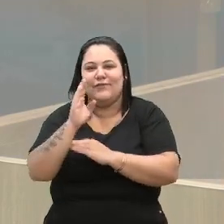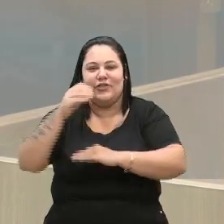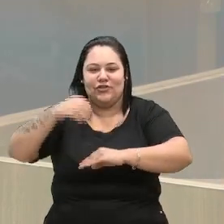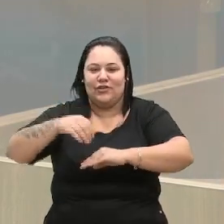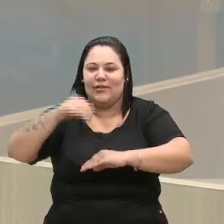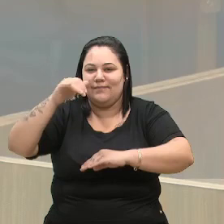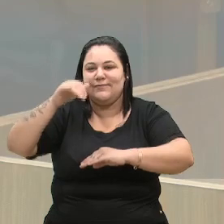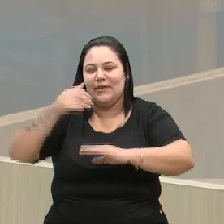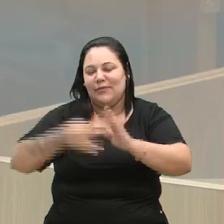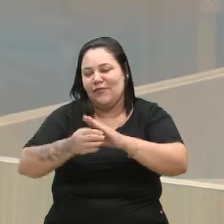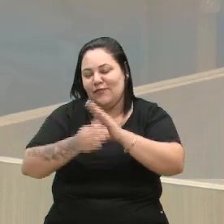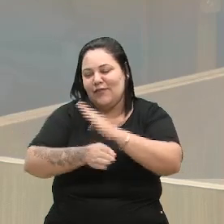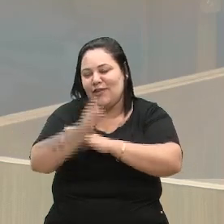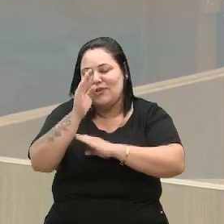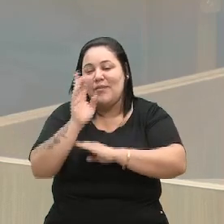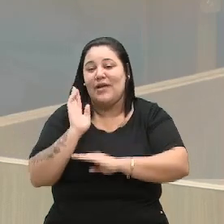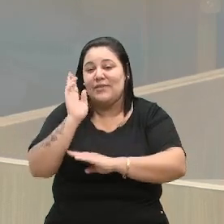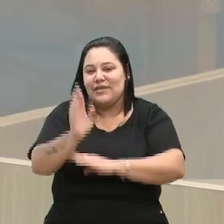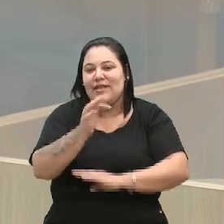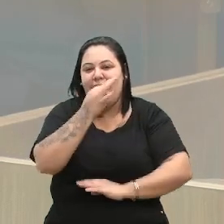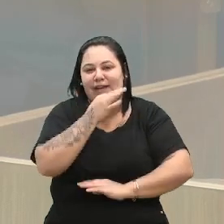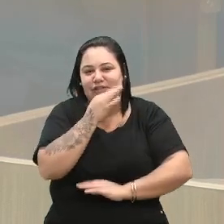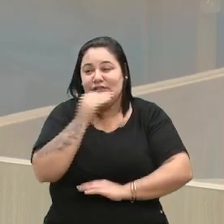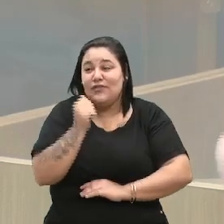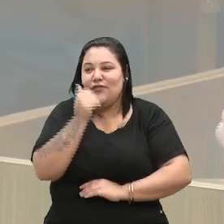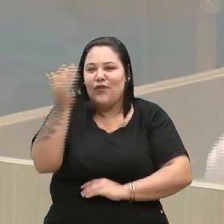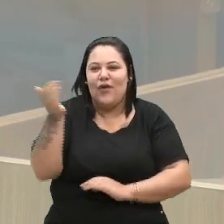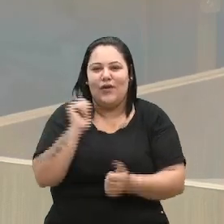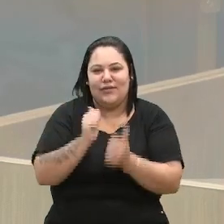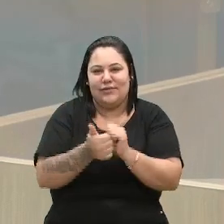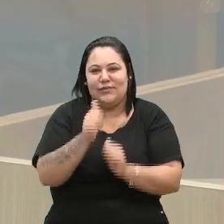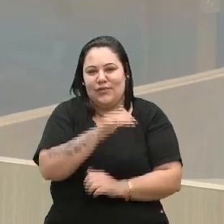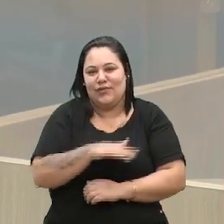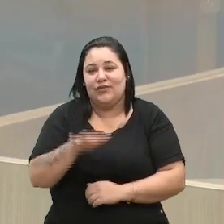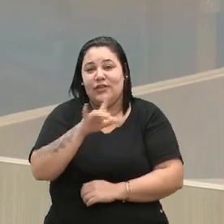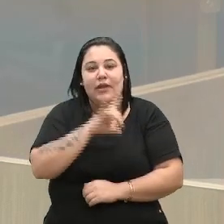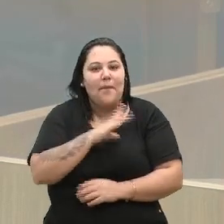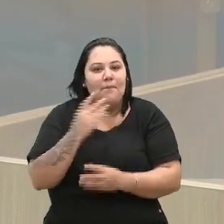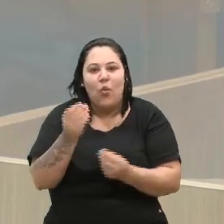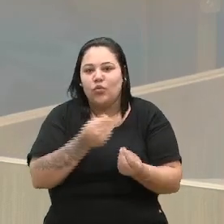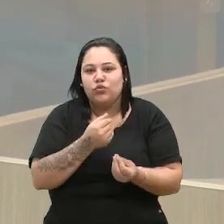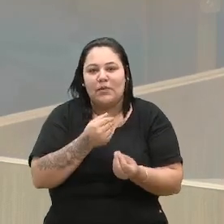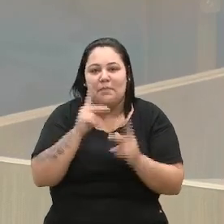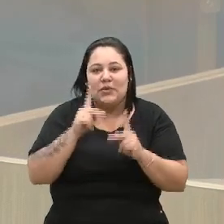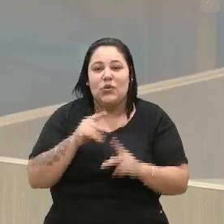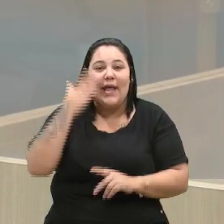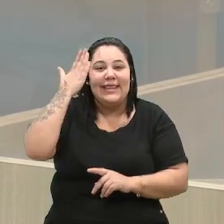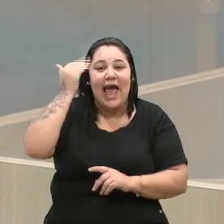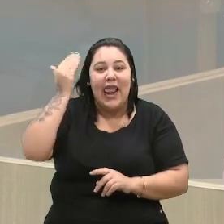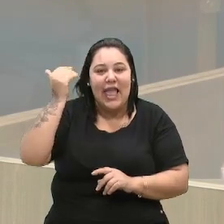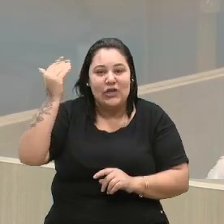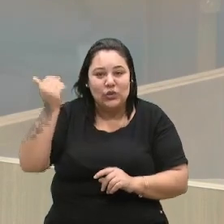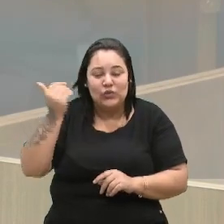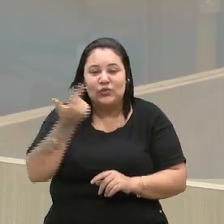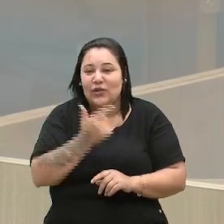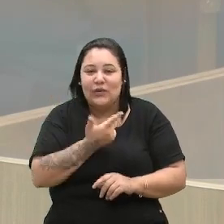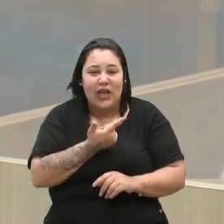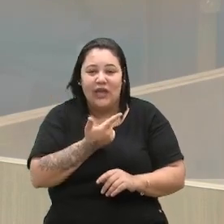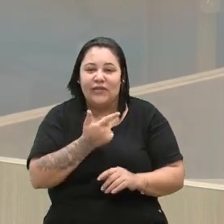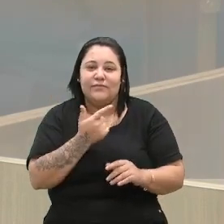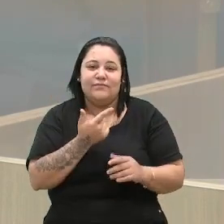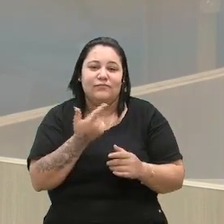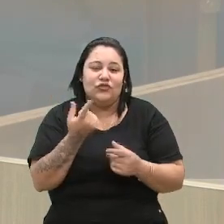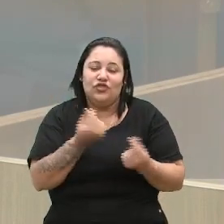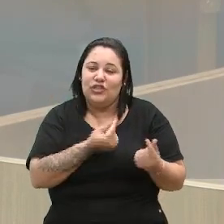nossa querida Caxias do Sul. Tantos talentos importantes aqui e nós não temos fundo, nós não temos dinheiro para